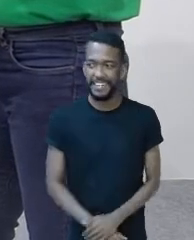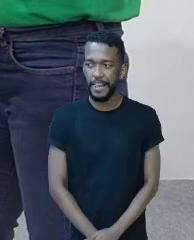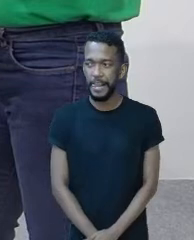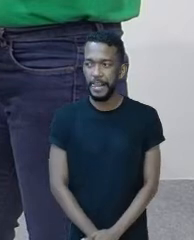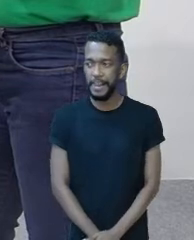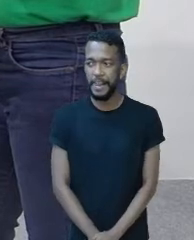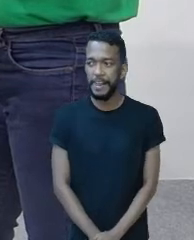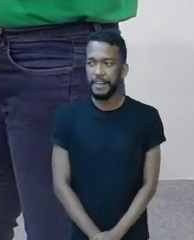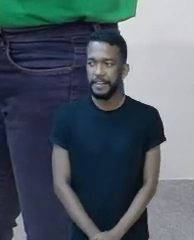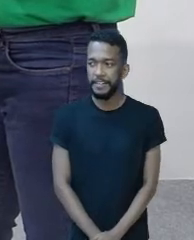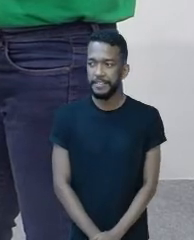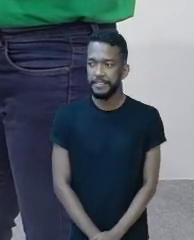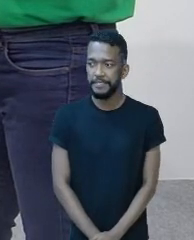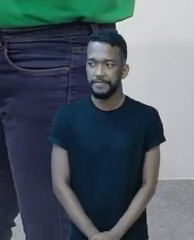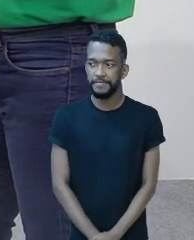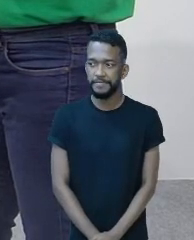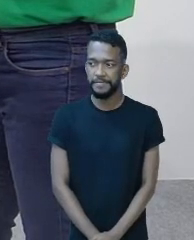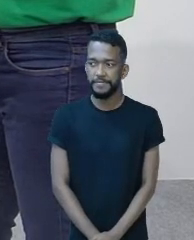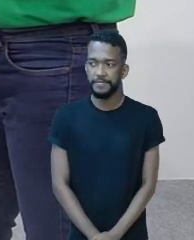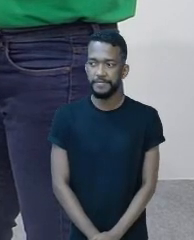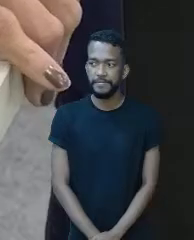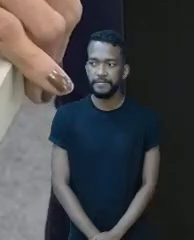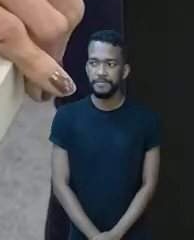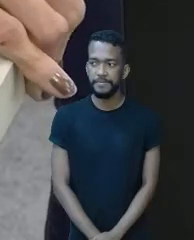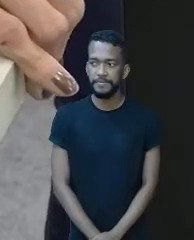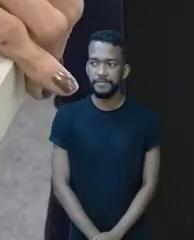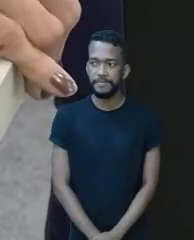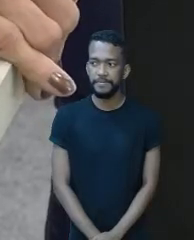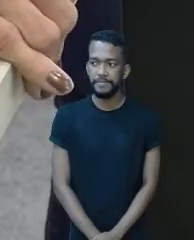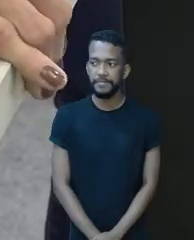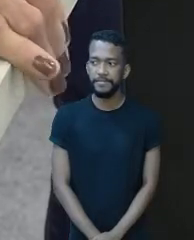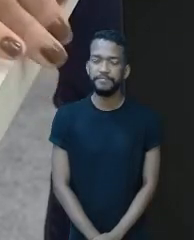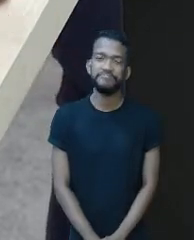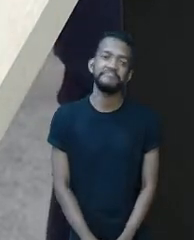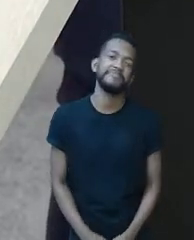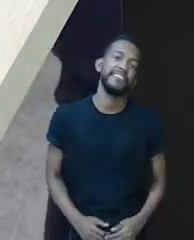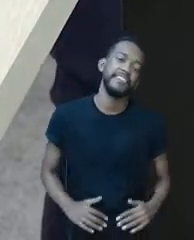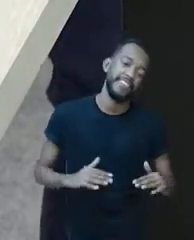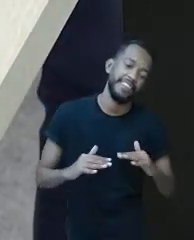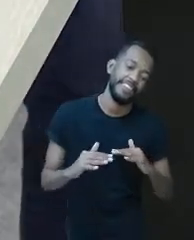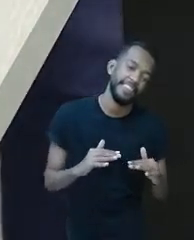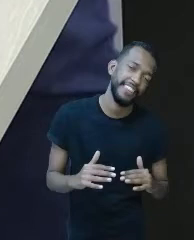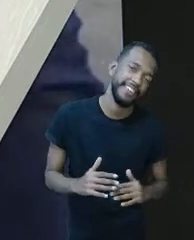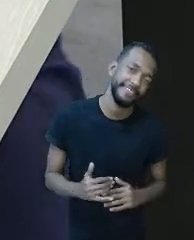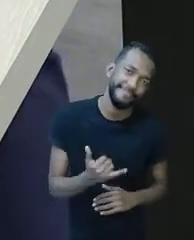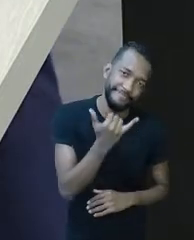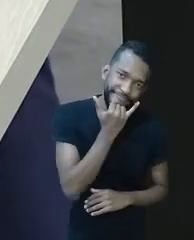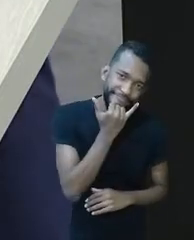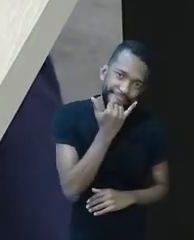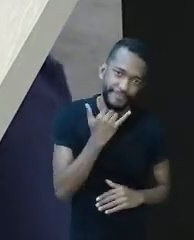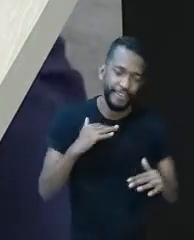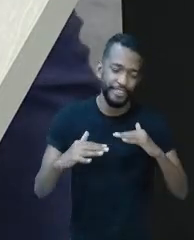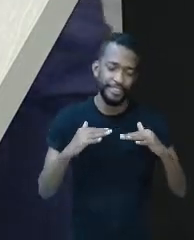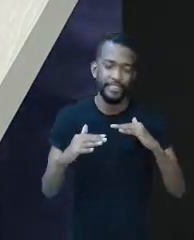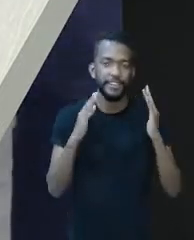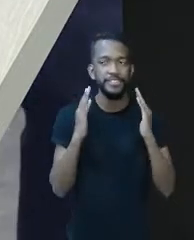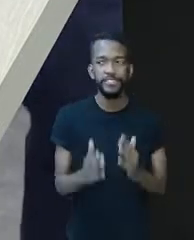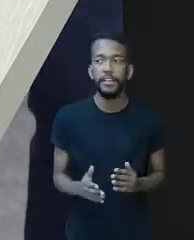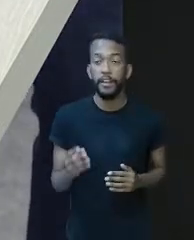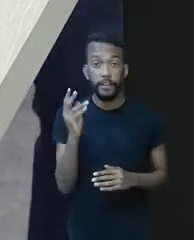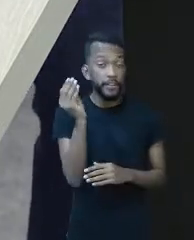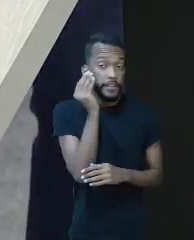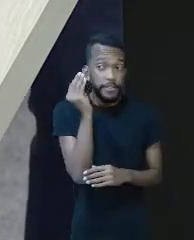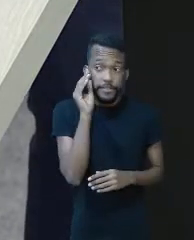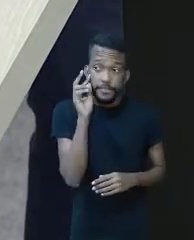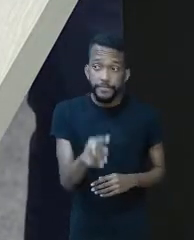Gente. Eu acho que esse negócio aí tá arrumado. E agora? Ih, mexi. Então vamos lá, né? Vamos ver